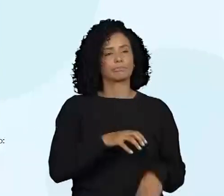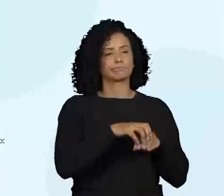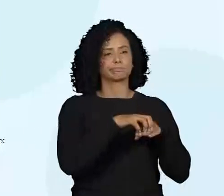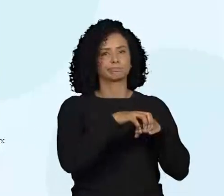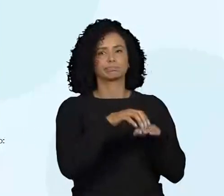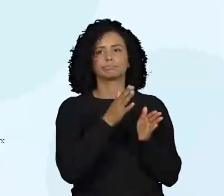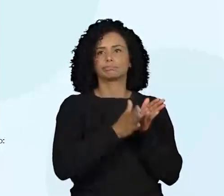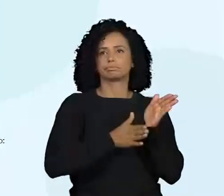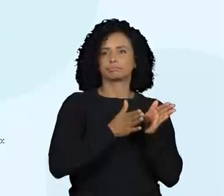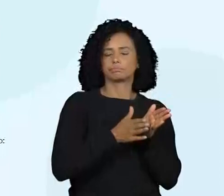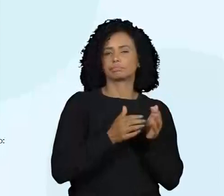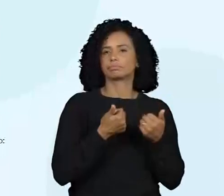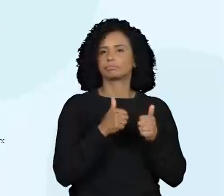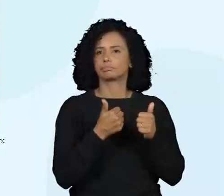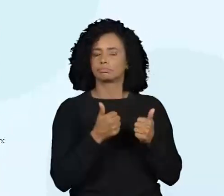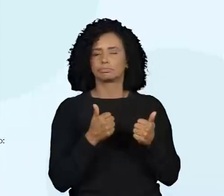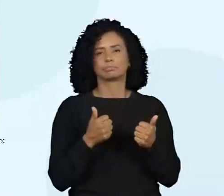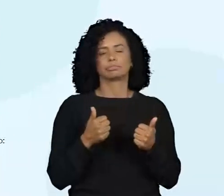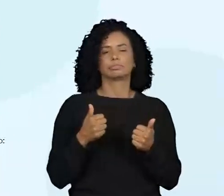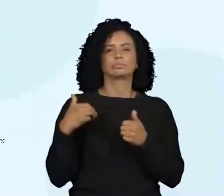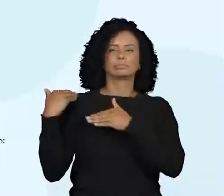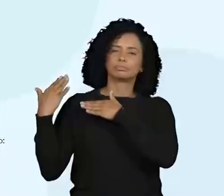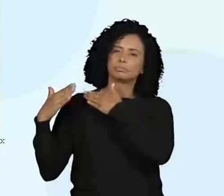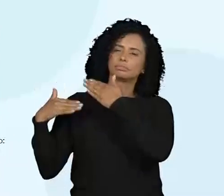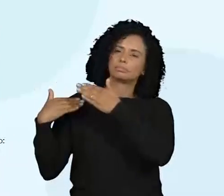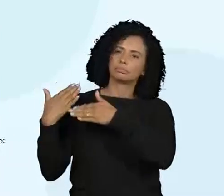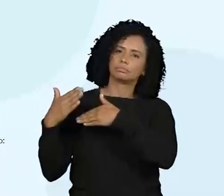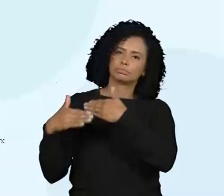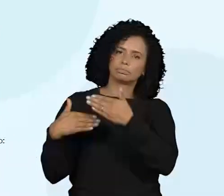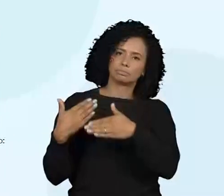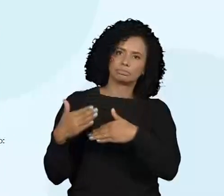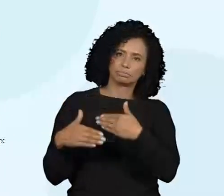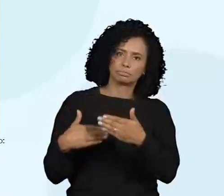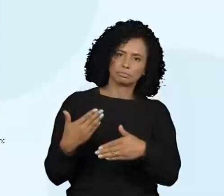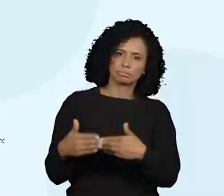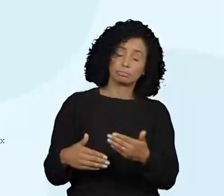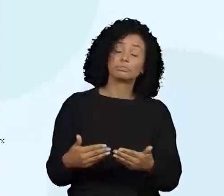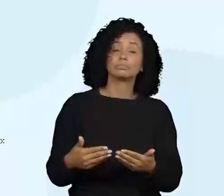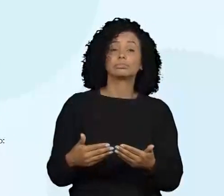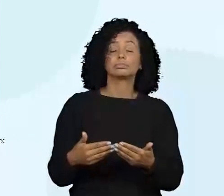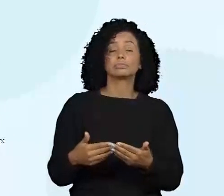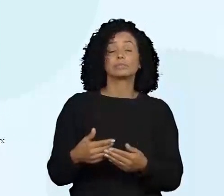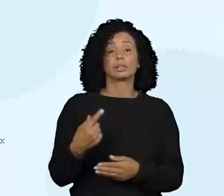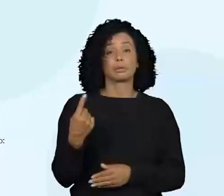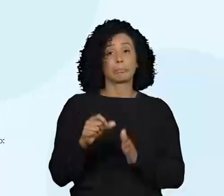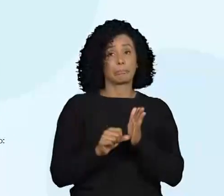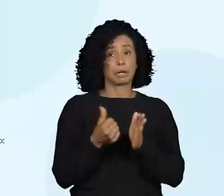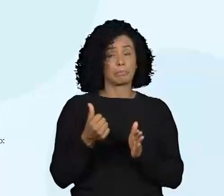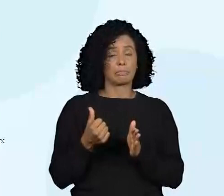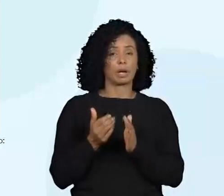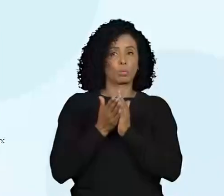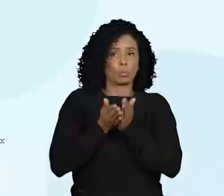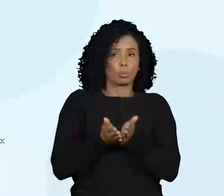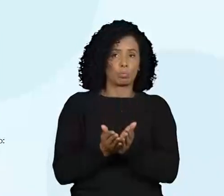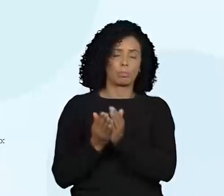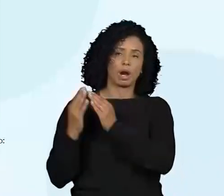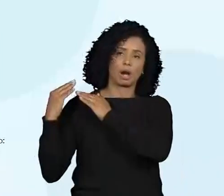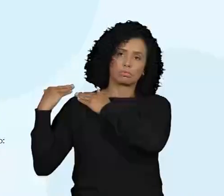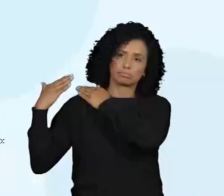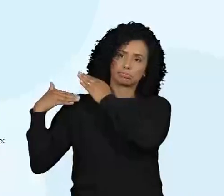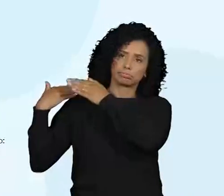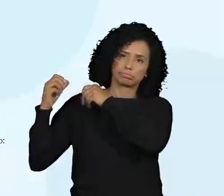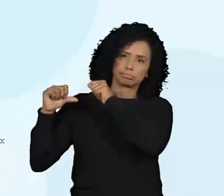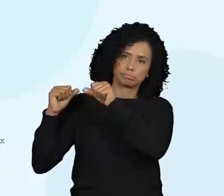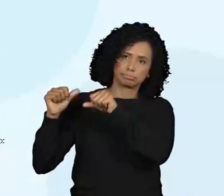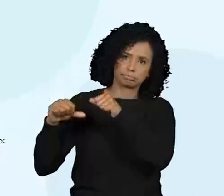foi essencial para o desenvolvimento do homem. O ser humano sempre esteve atento ao aperfeiçoamento